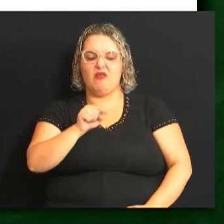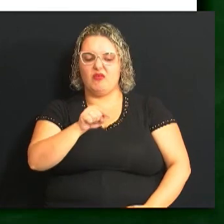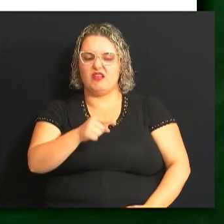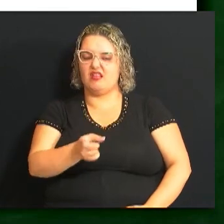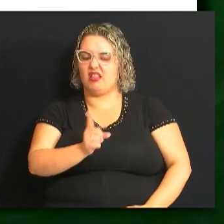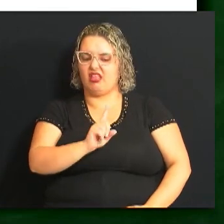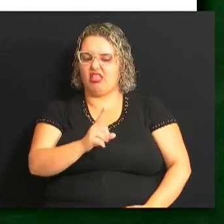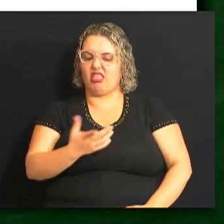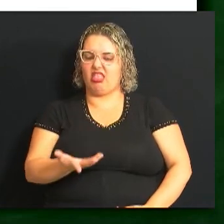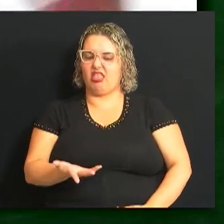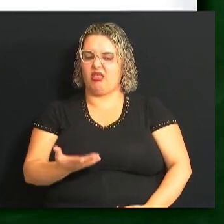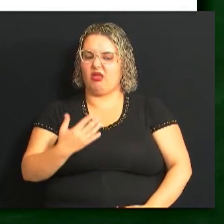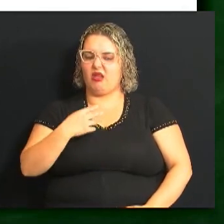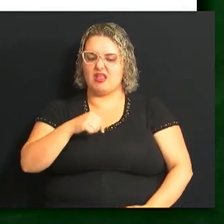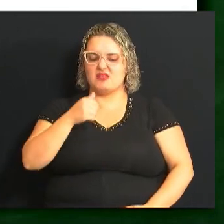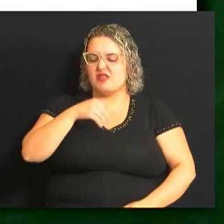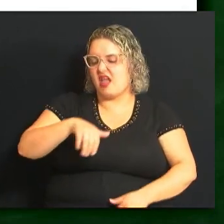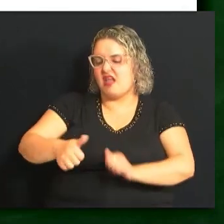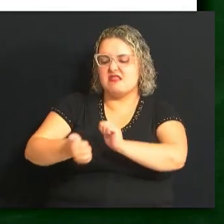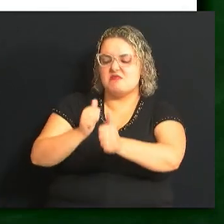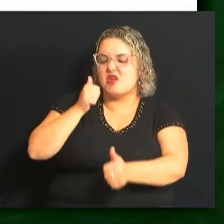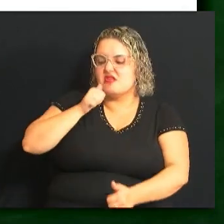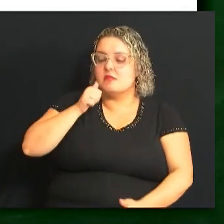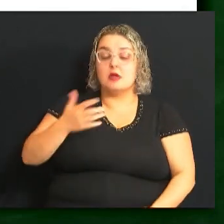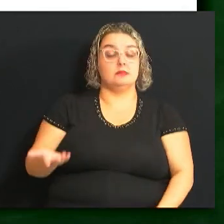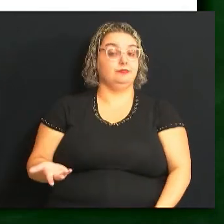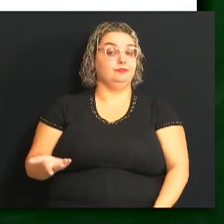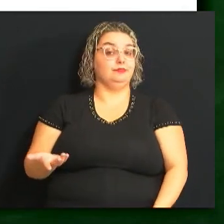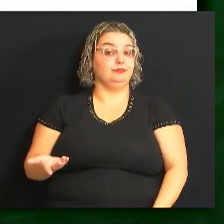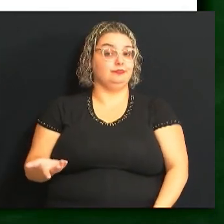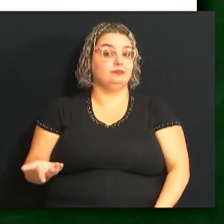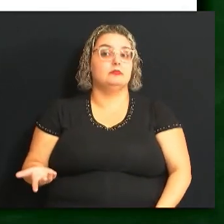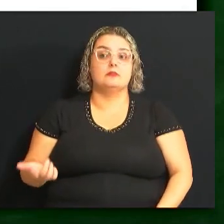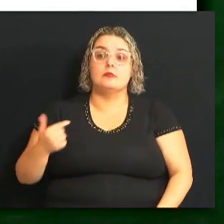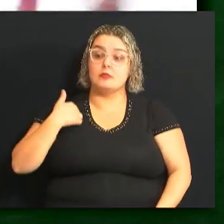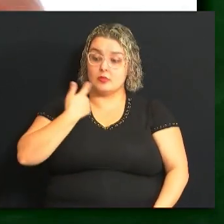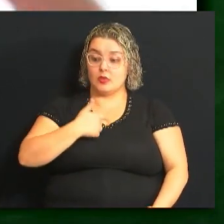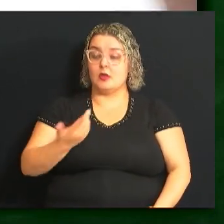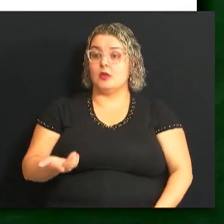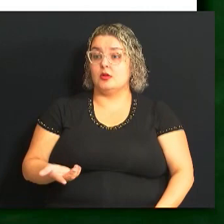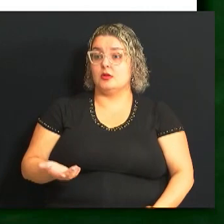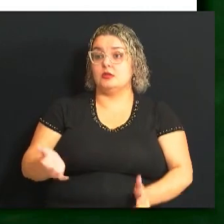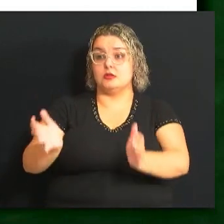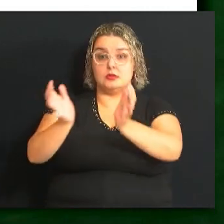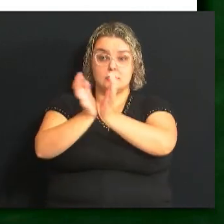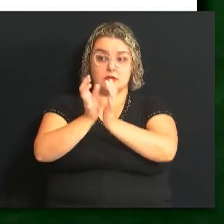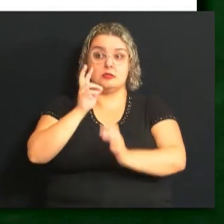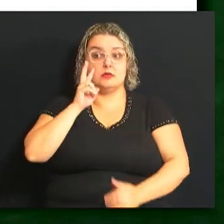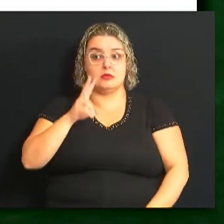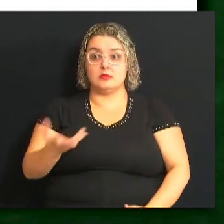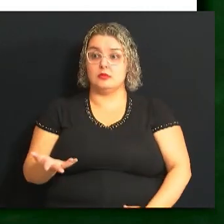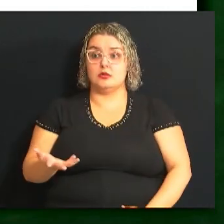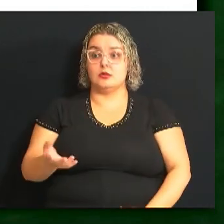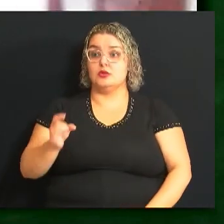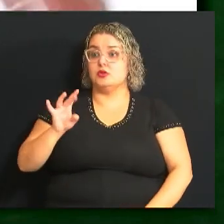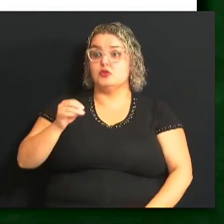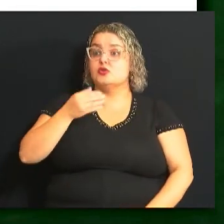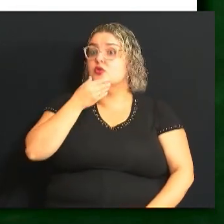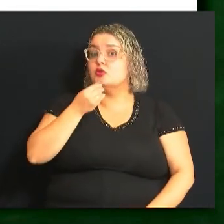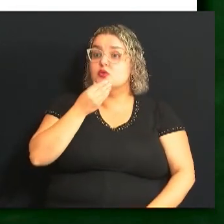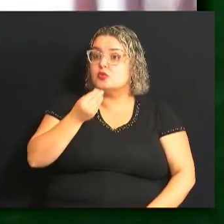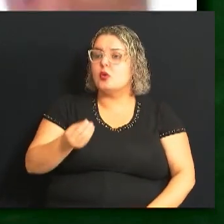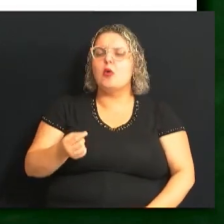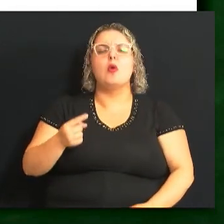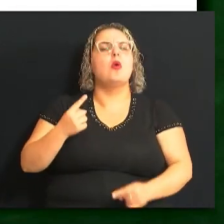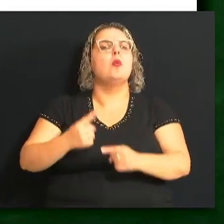que deve ser quebrado. Por que não? Porque menina, agora a gente estava na Copa, a gente viu muito, só os meninos, só os homens, por que não